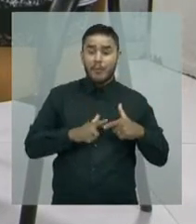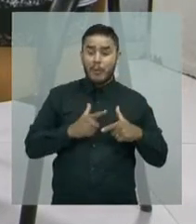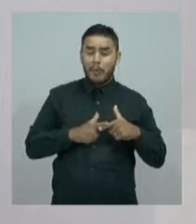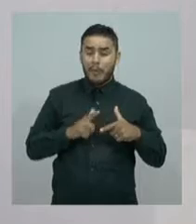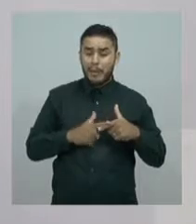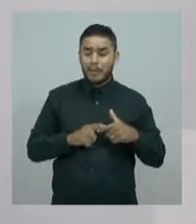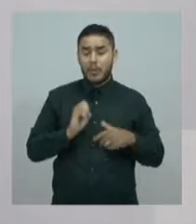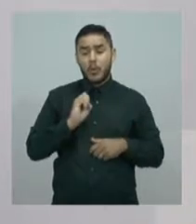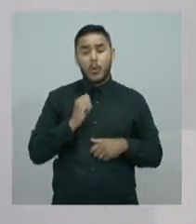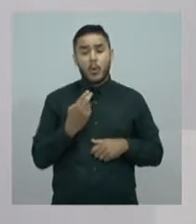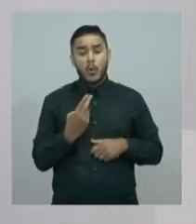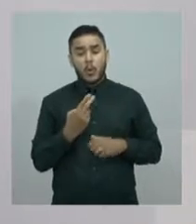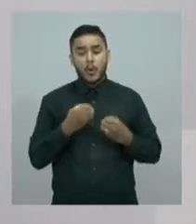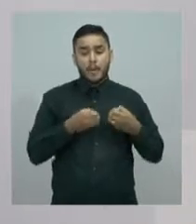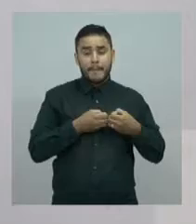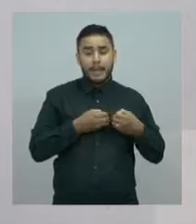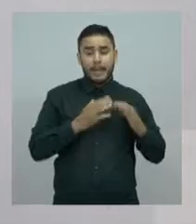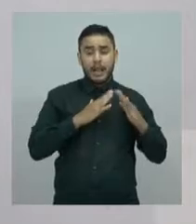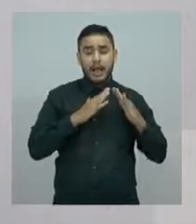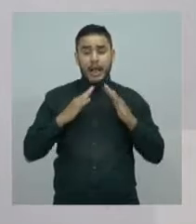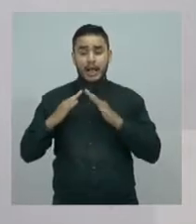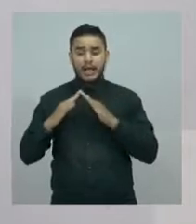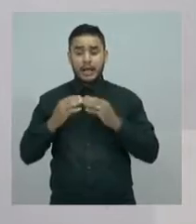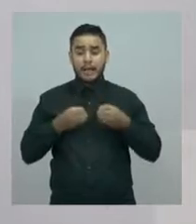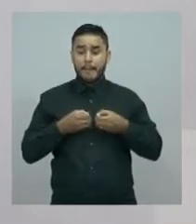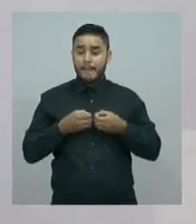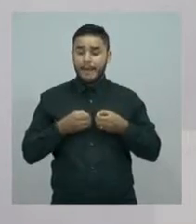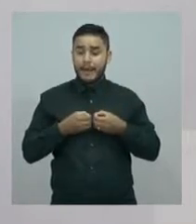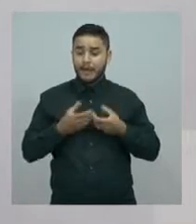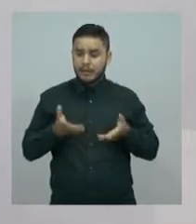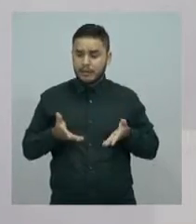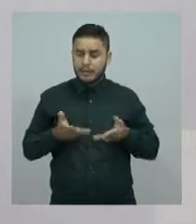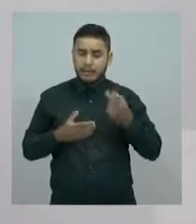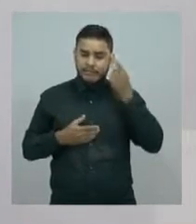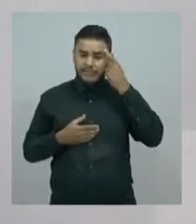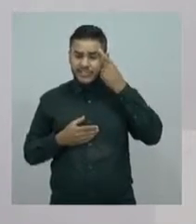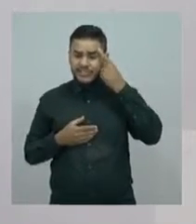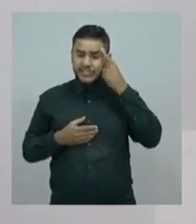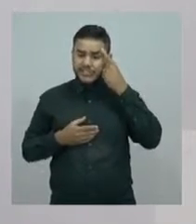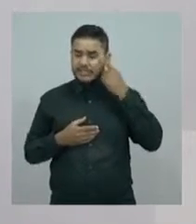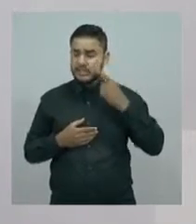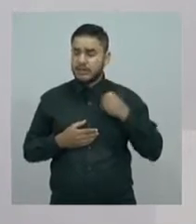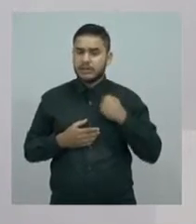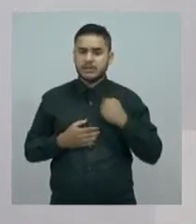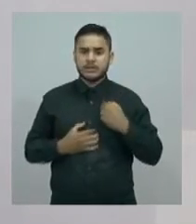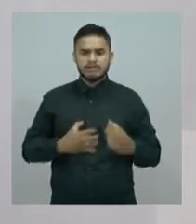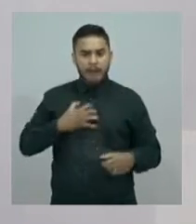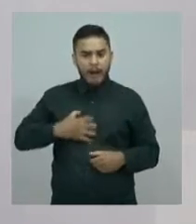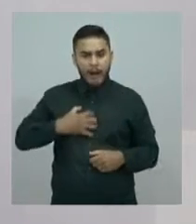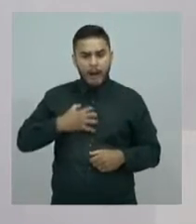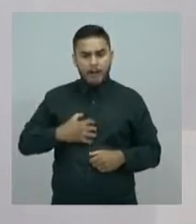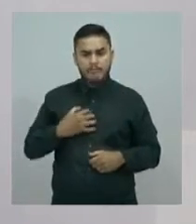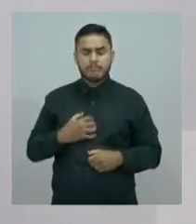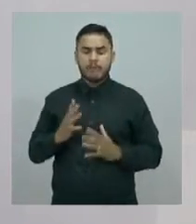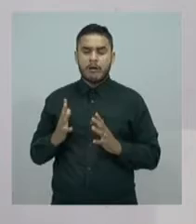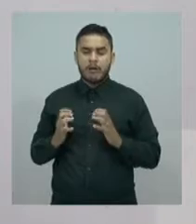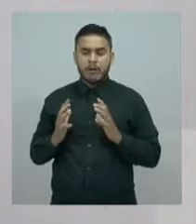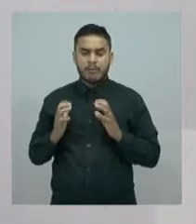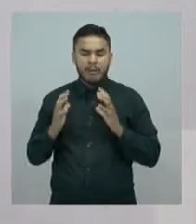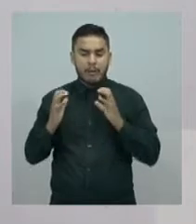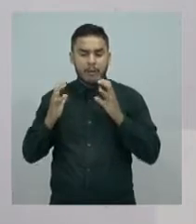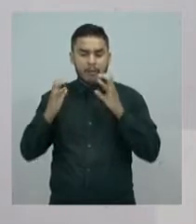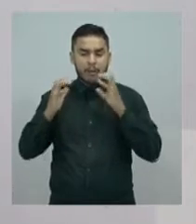de vizinhos, que você vai ter que viver com aquela pessoa. Por exemplo, né? A gente pega